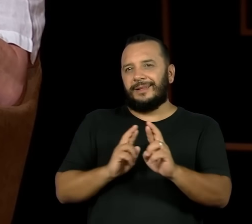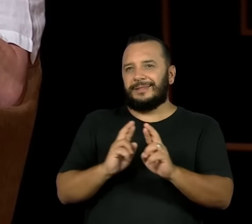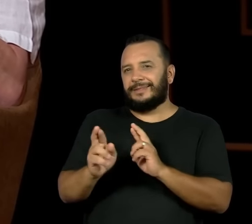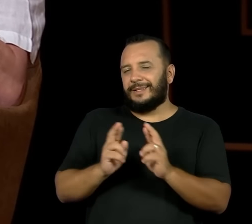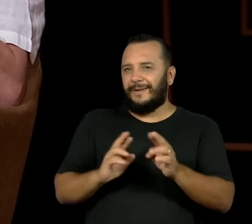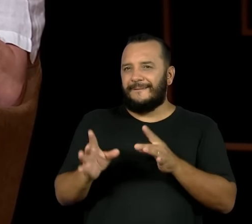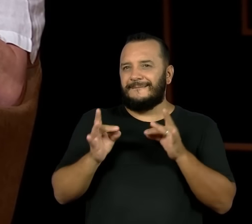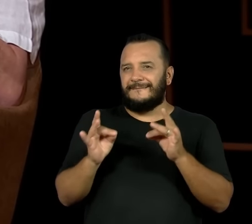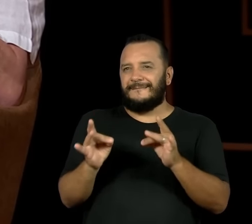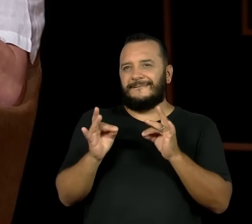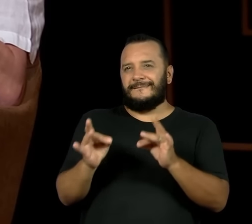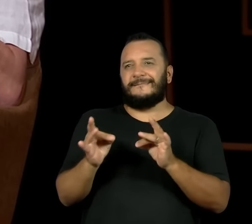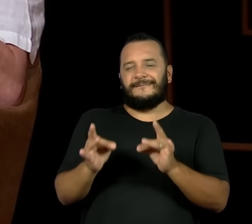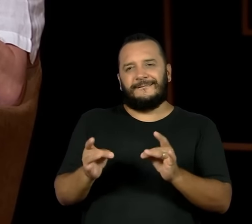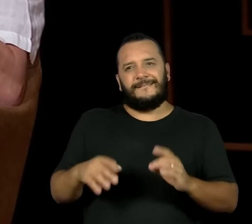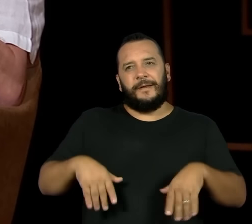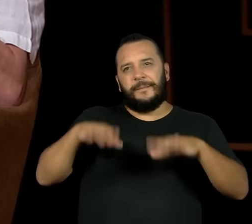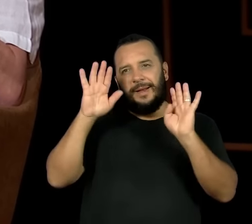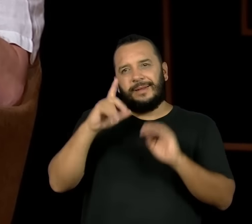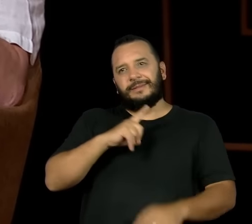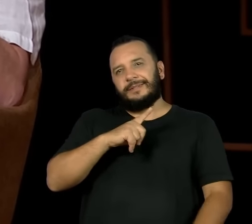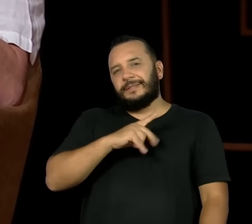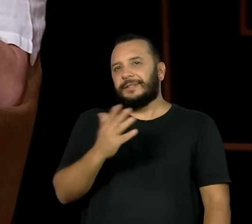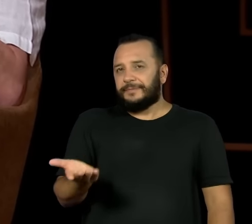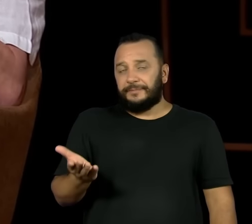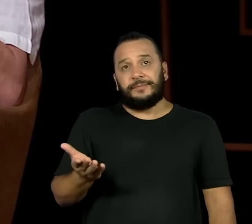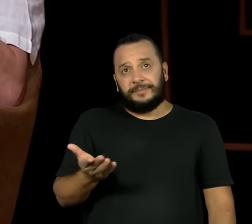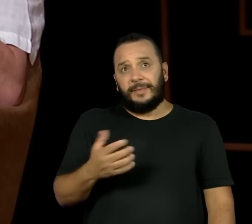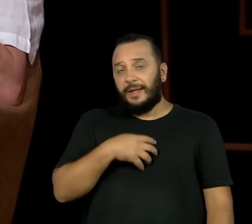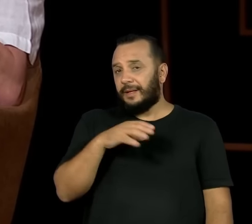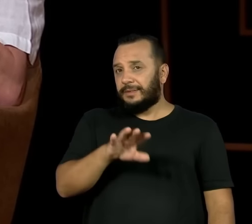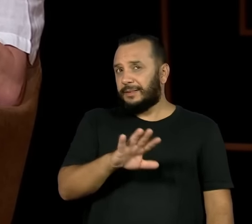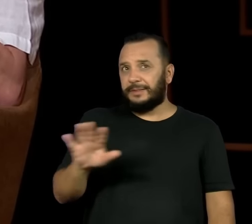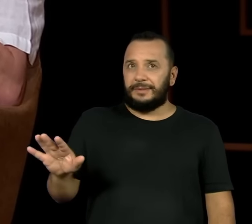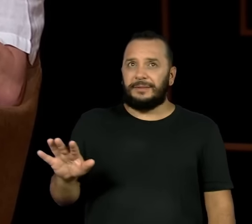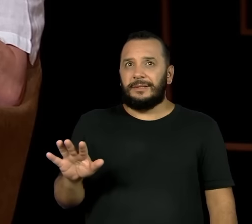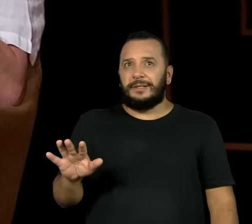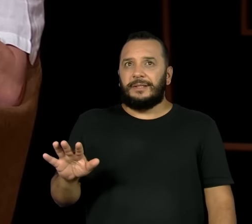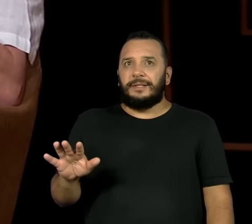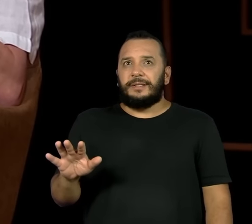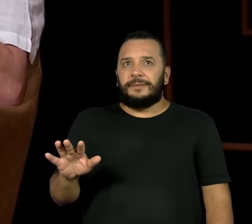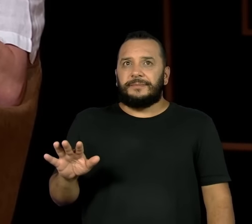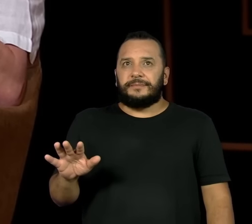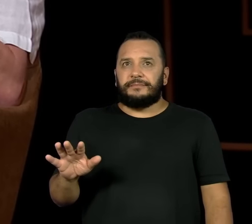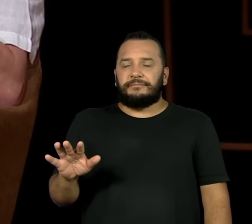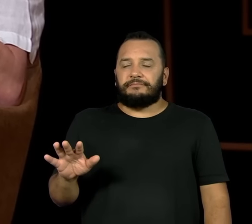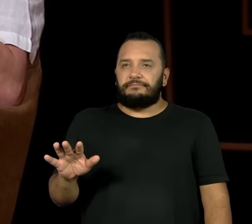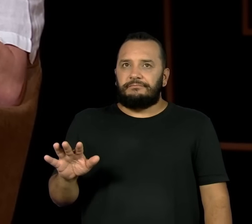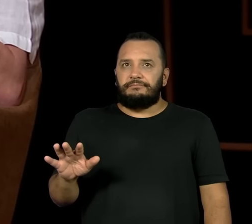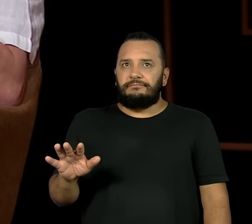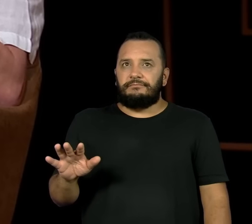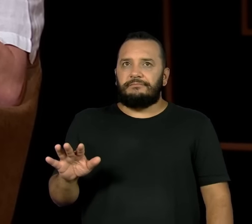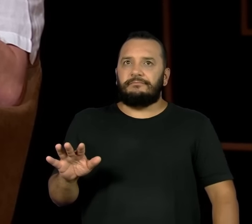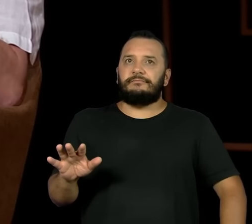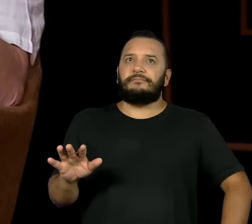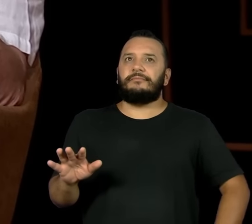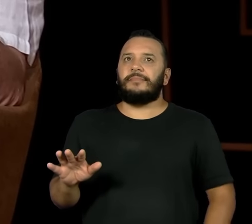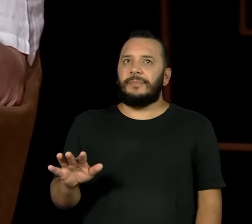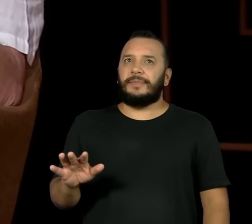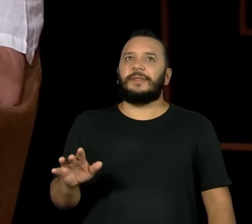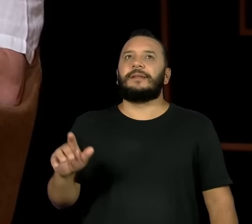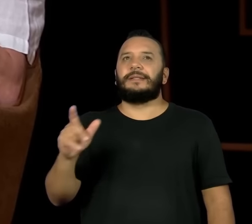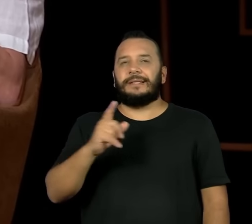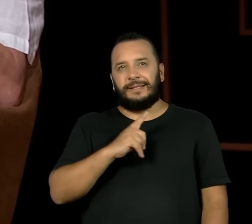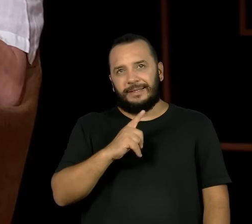né então então era mais nesse sentido sabe de de eh de ter uma companha de